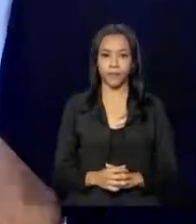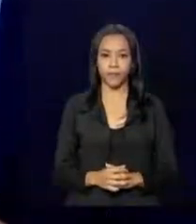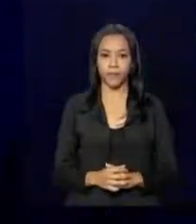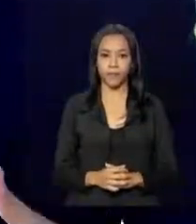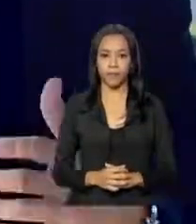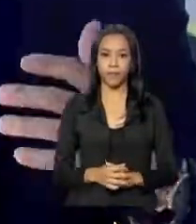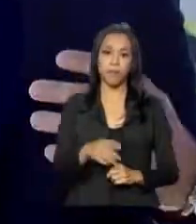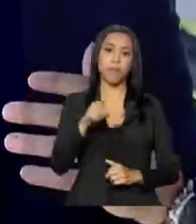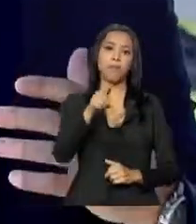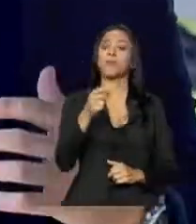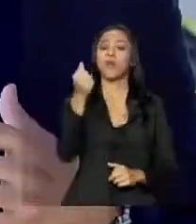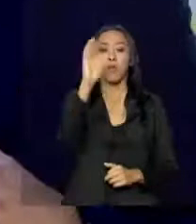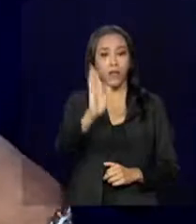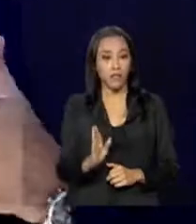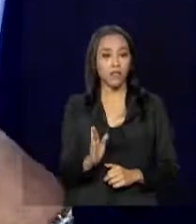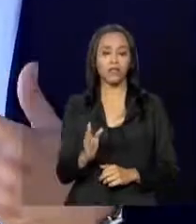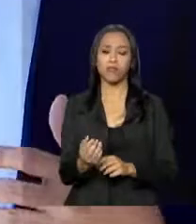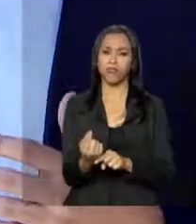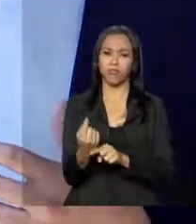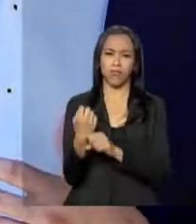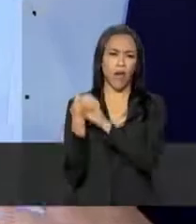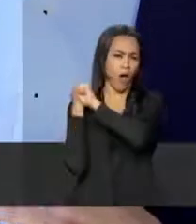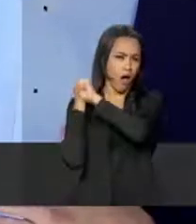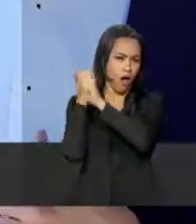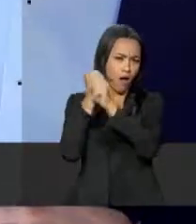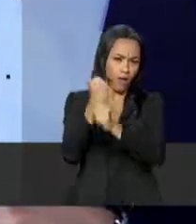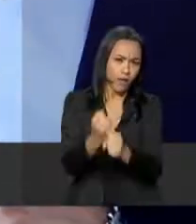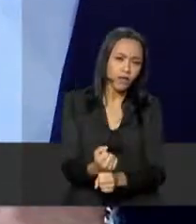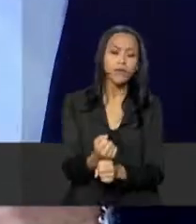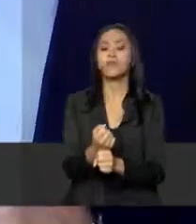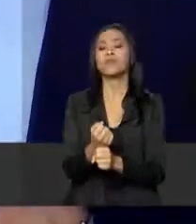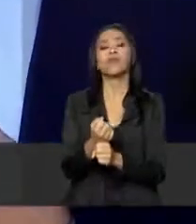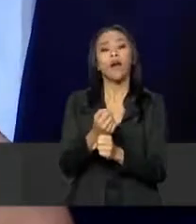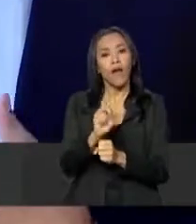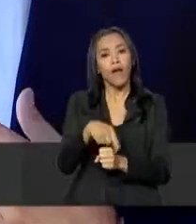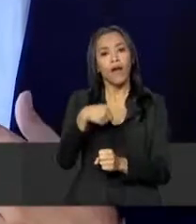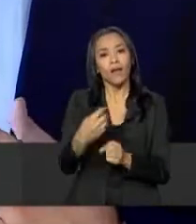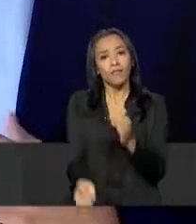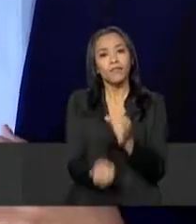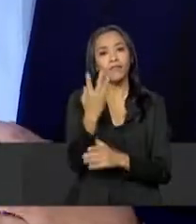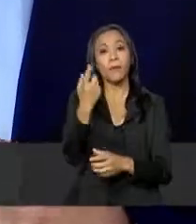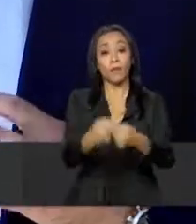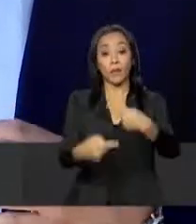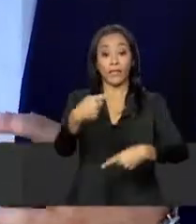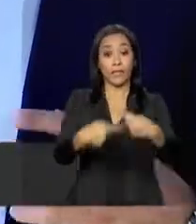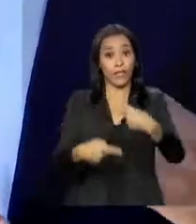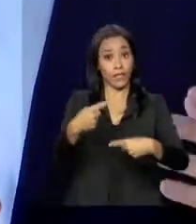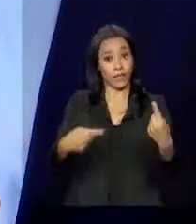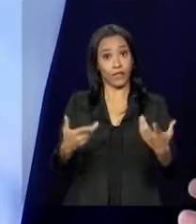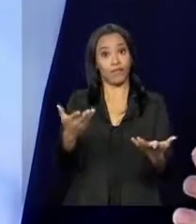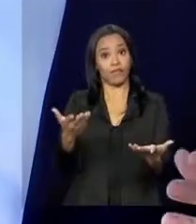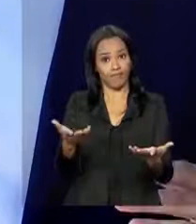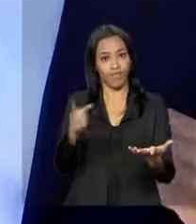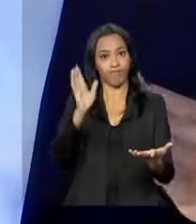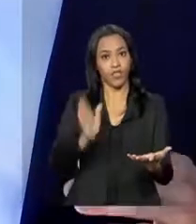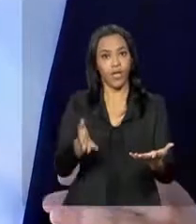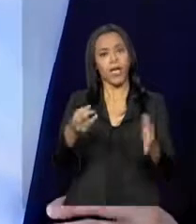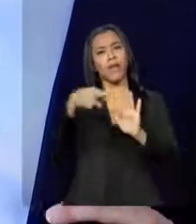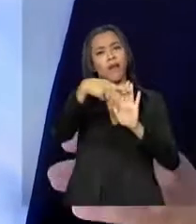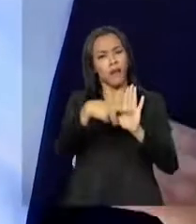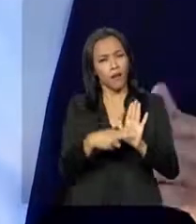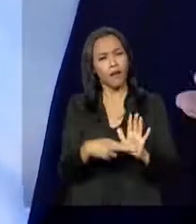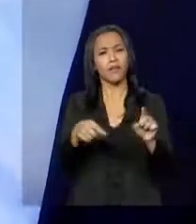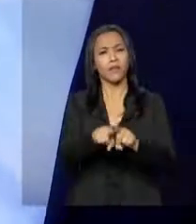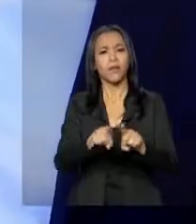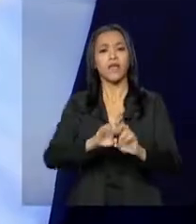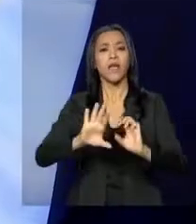O Brasil, nesses últimos anos, vem desenvolvendo políticas públicas e regulamentações que garantem